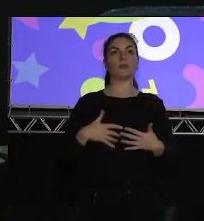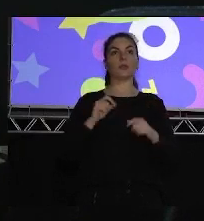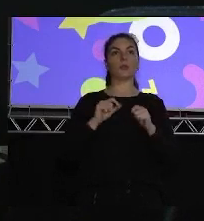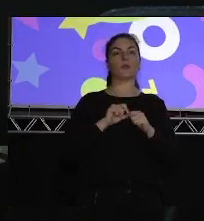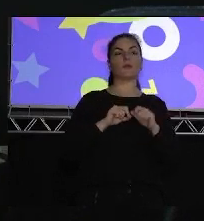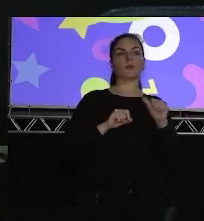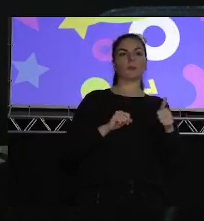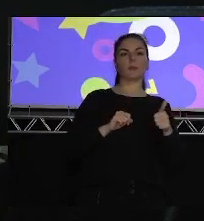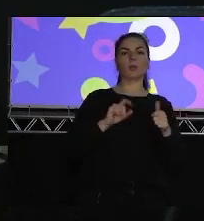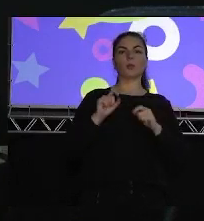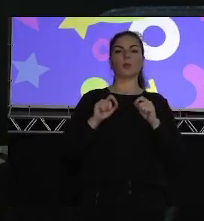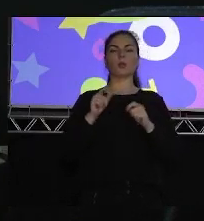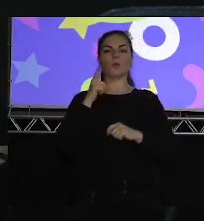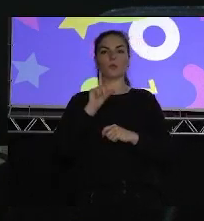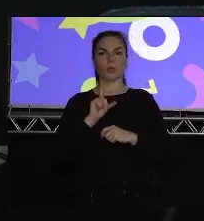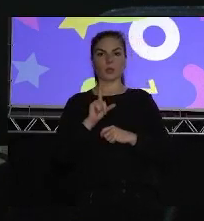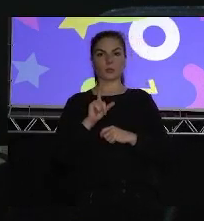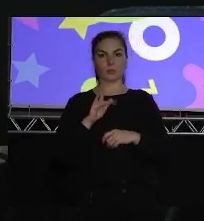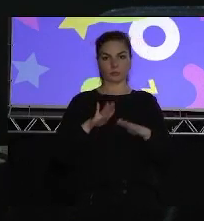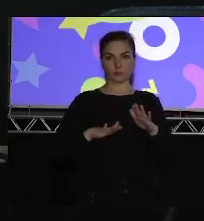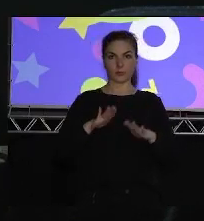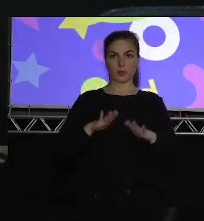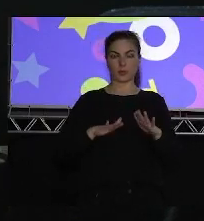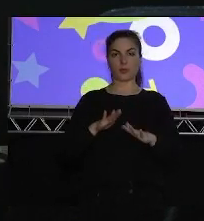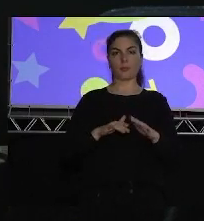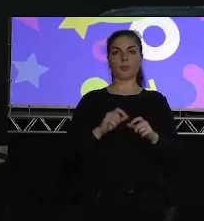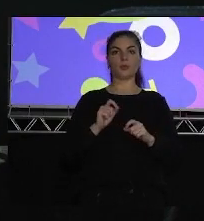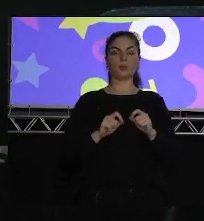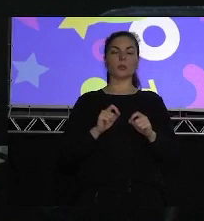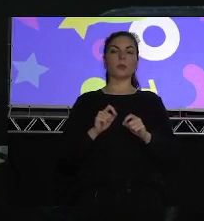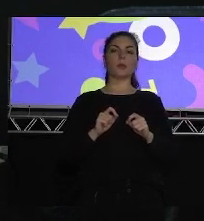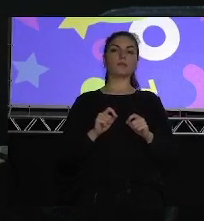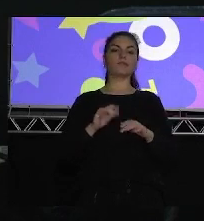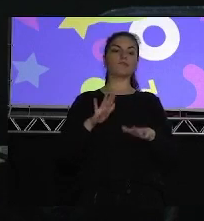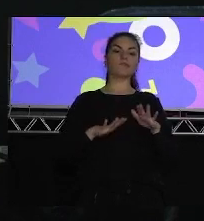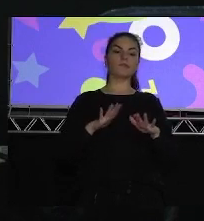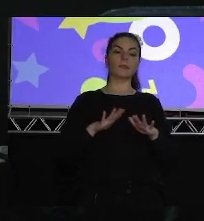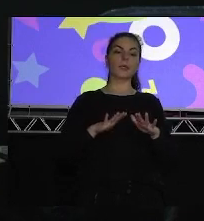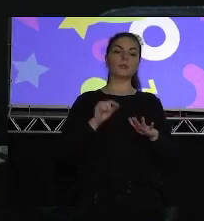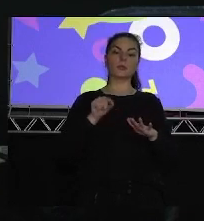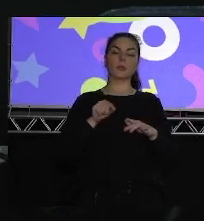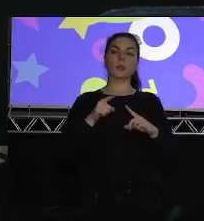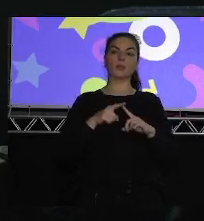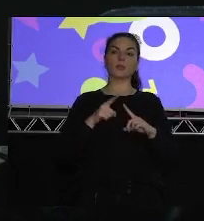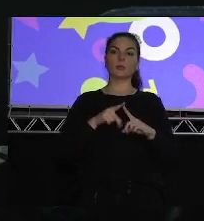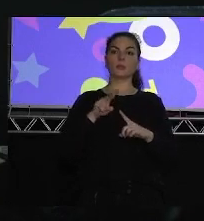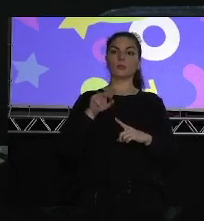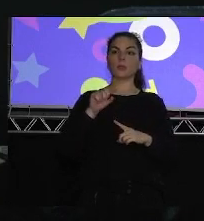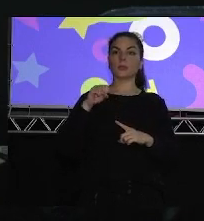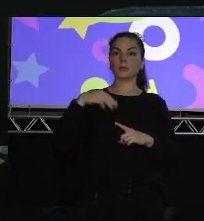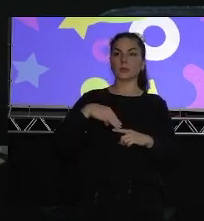vou gastar, de acordo com a verba que ele tem, porque aquela VSM trabalha orientada para